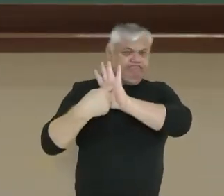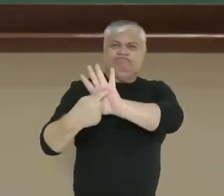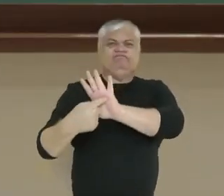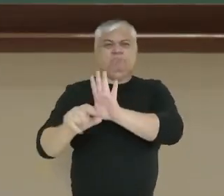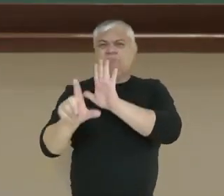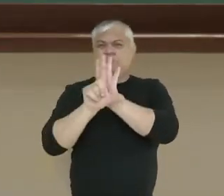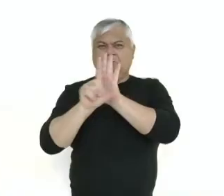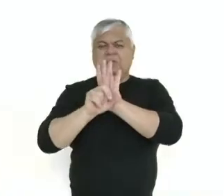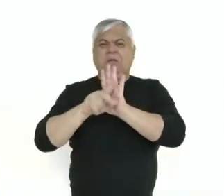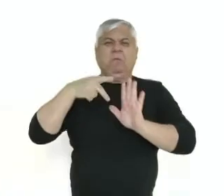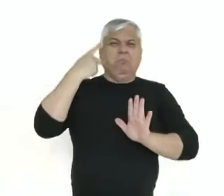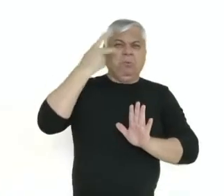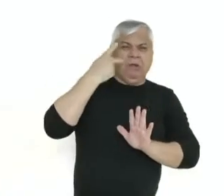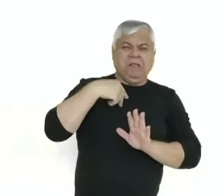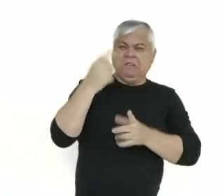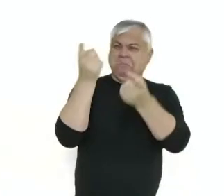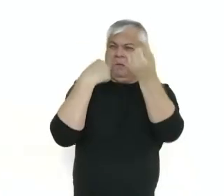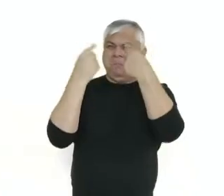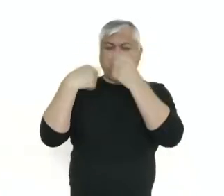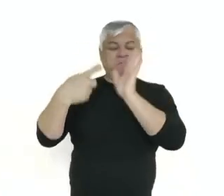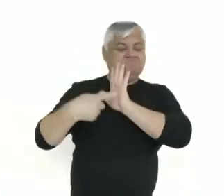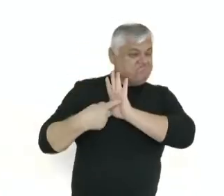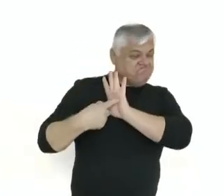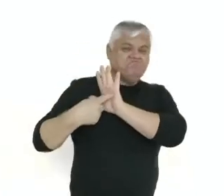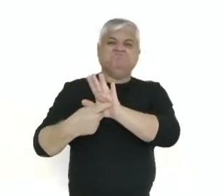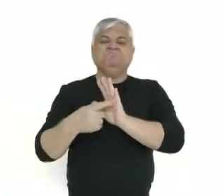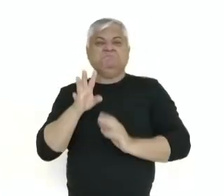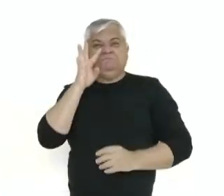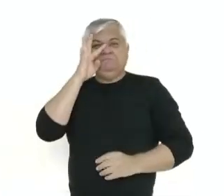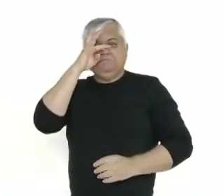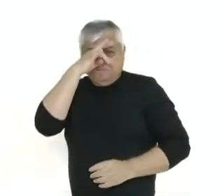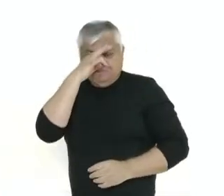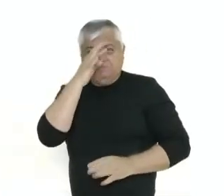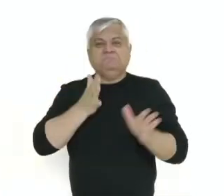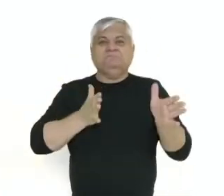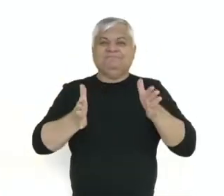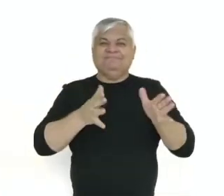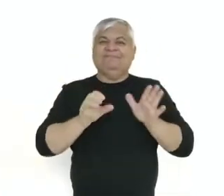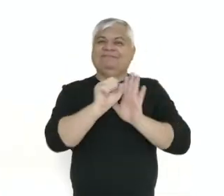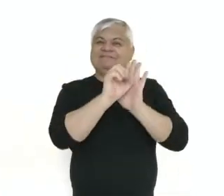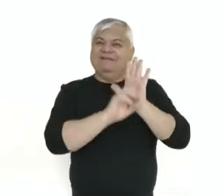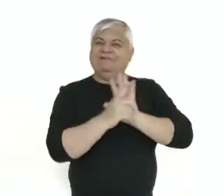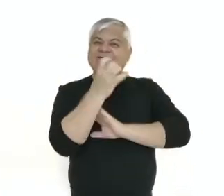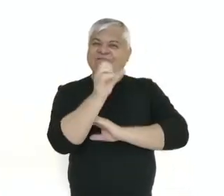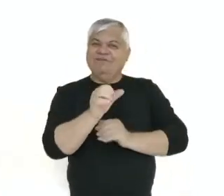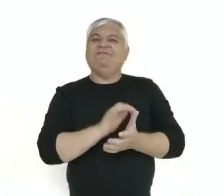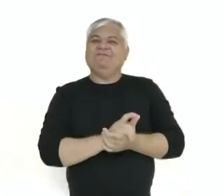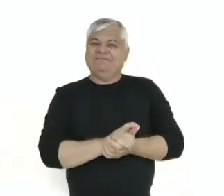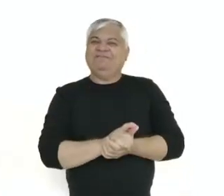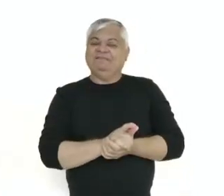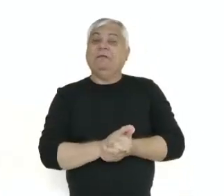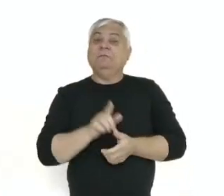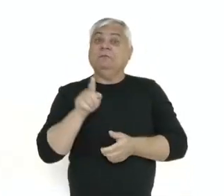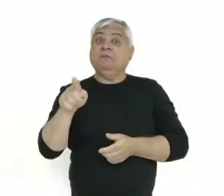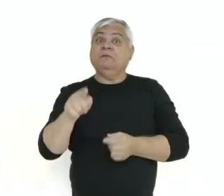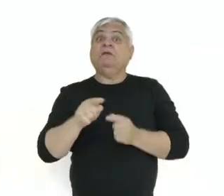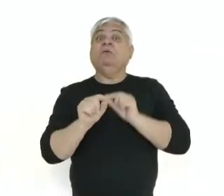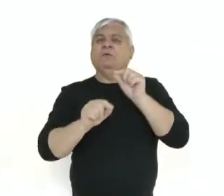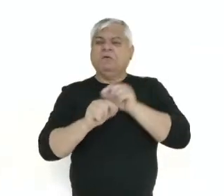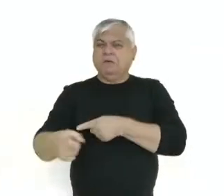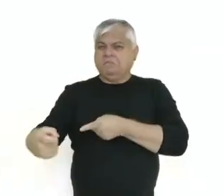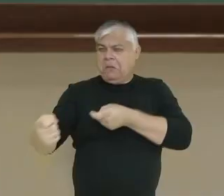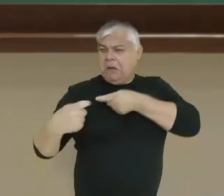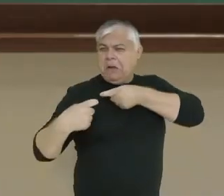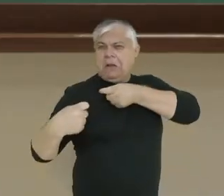políticas, principalmente governamentais, que vão existir durante o século XIX, protagonizando, então, verdadeiras